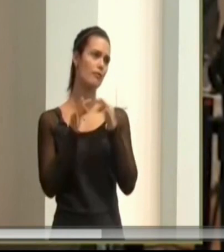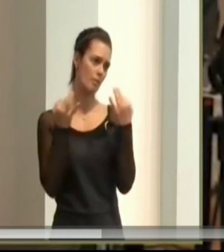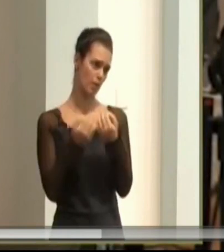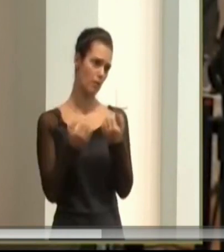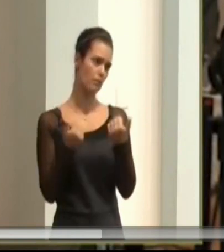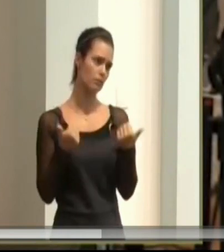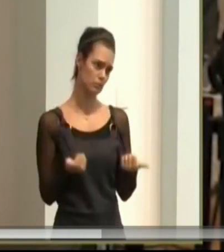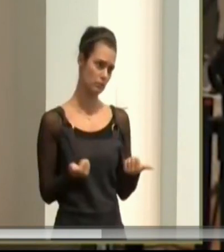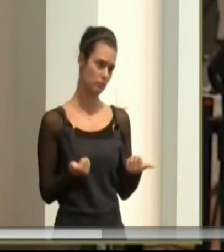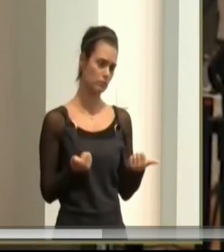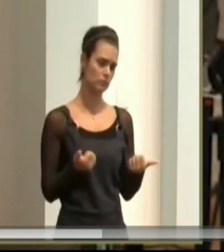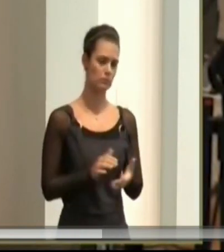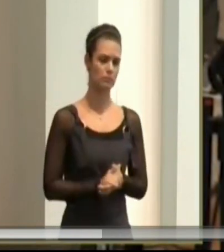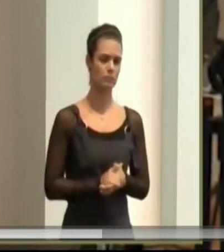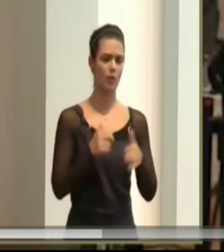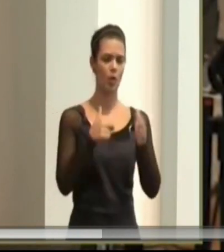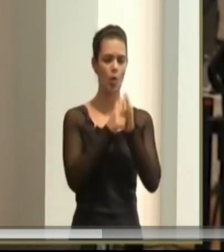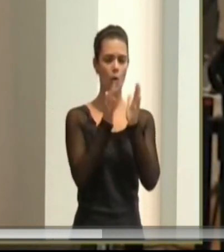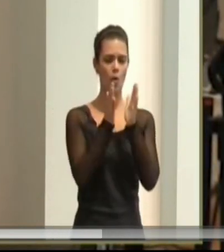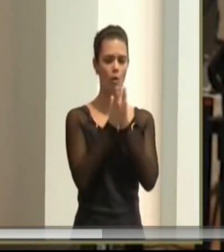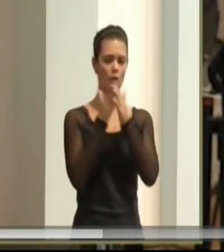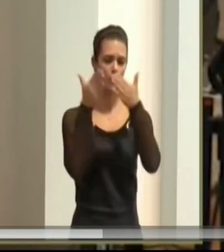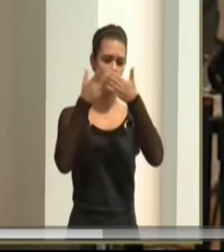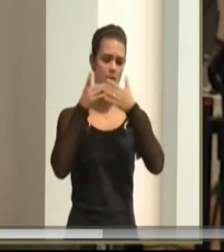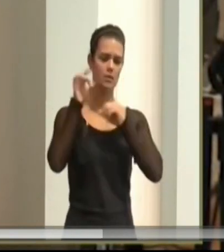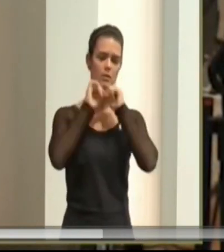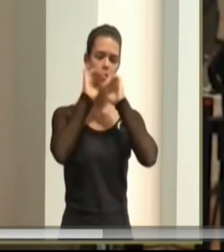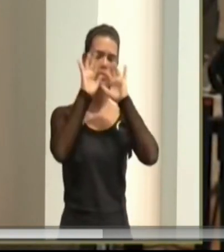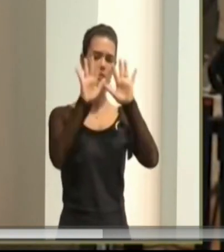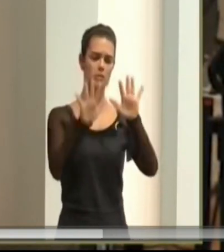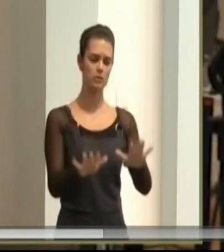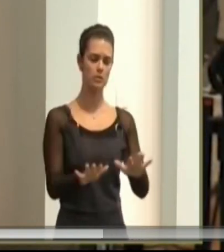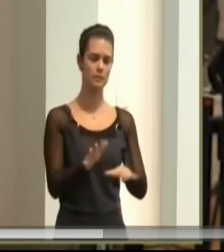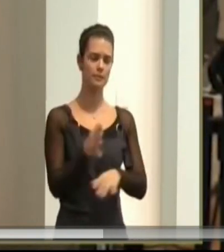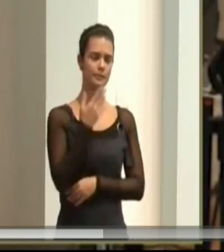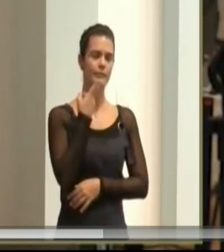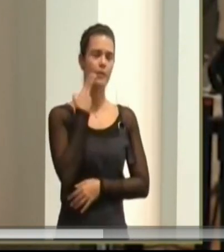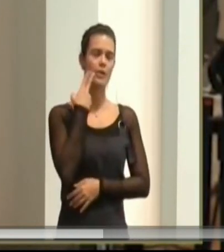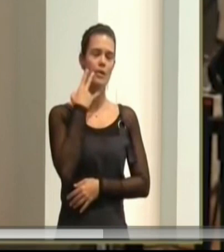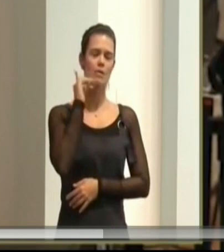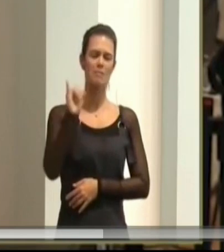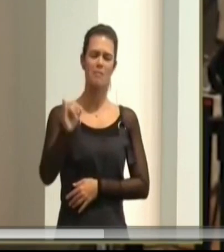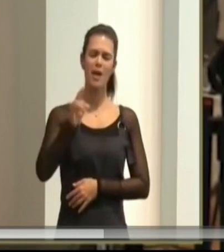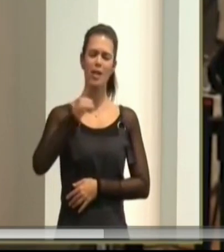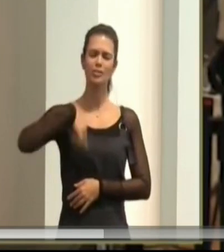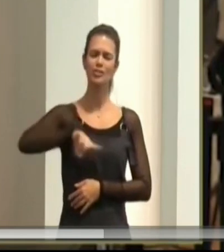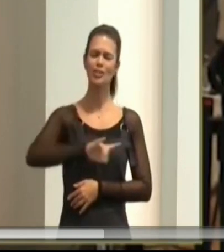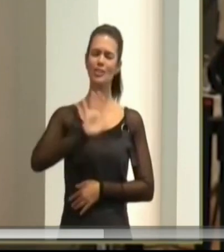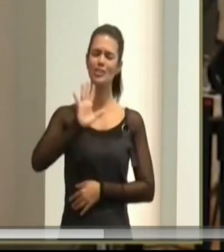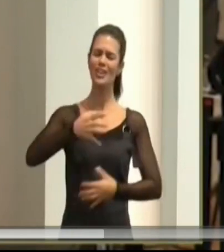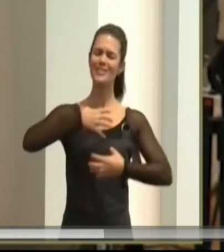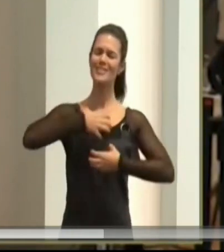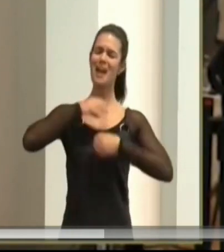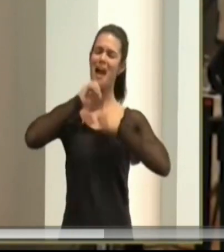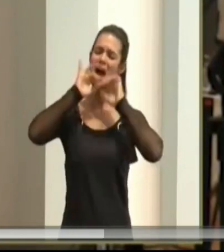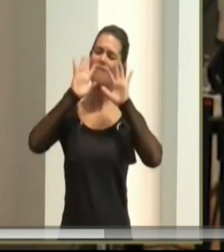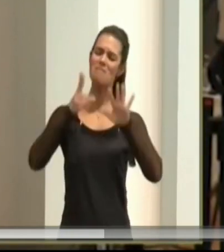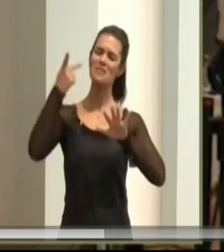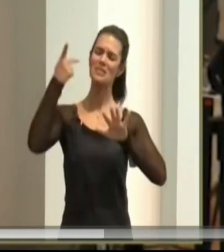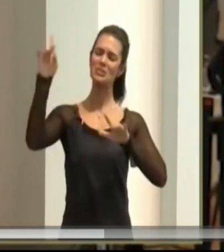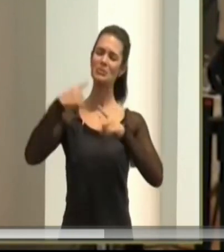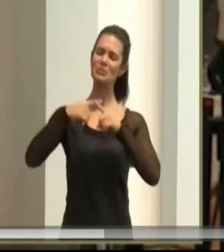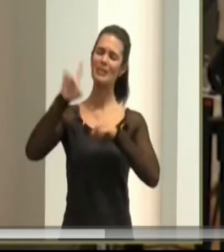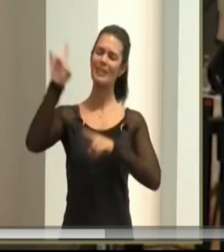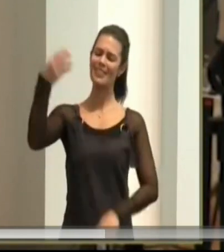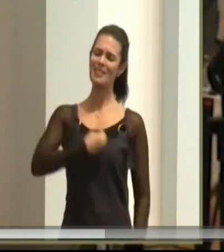Vamos orar ao Senhor e vamos pedir a bênção do Senhor para o nosso dia. Pai, nós já estamos sendo abençoados pela Tua presença.